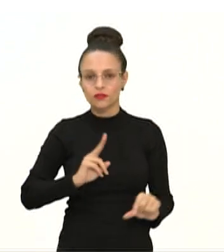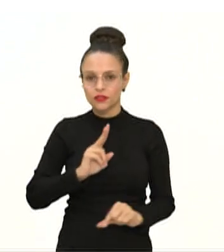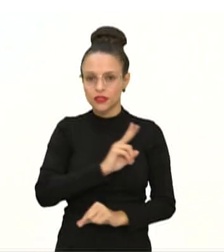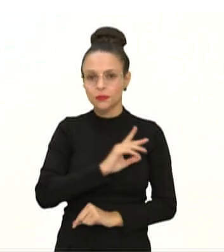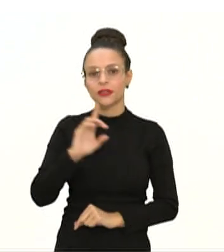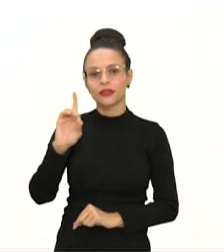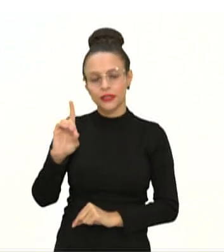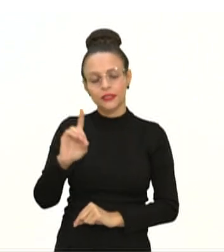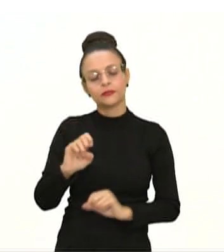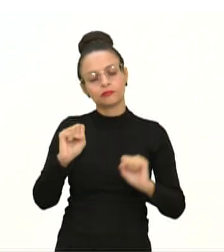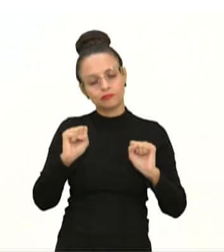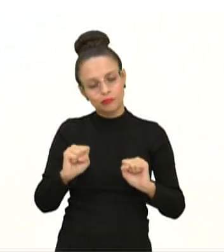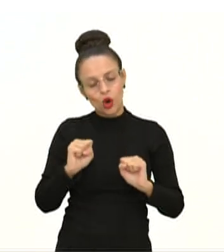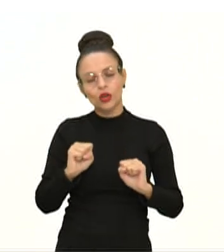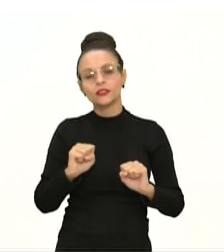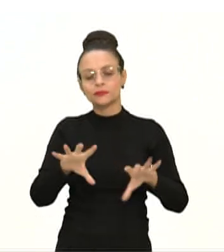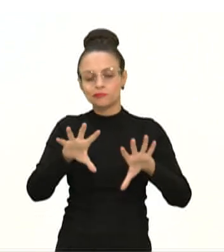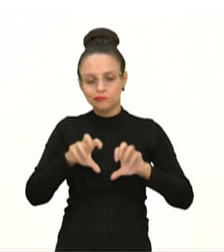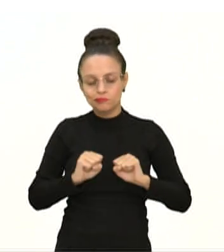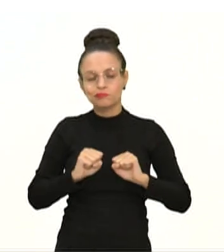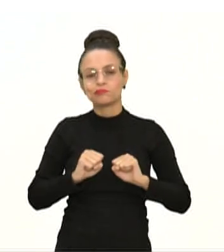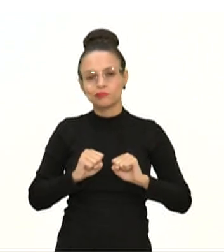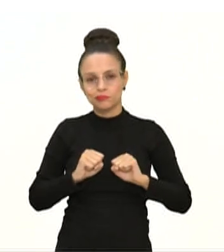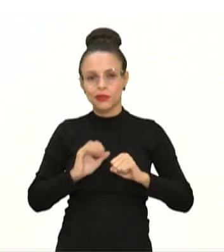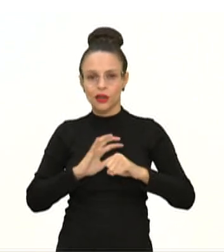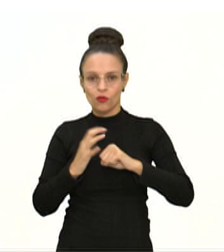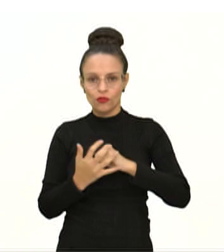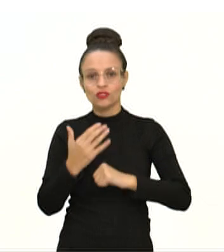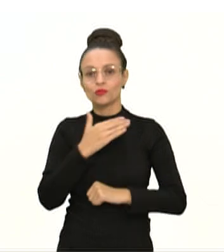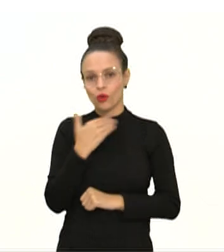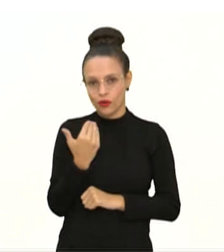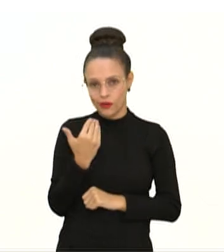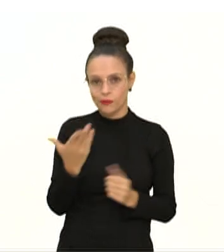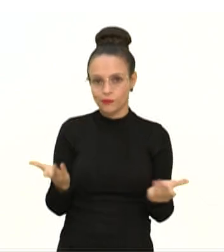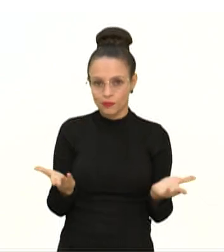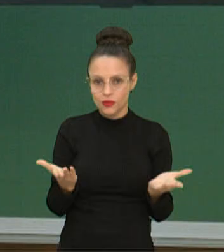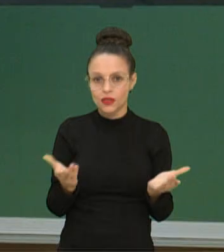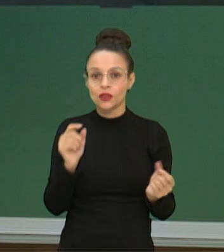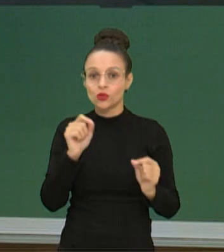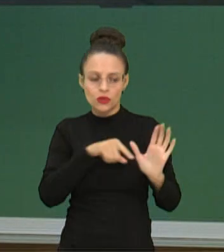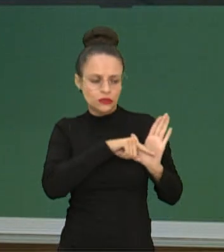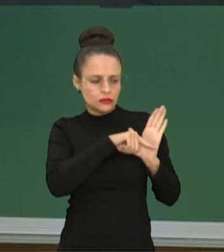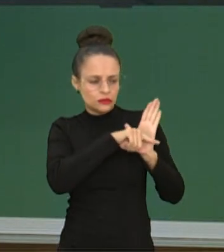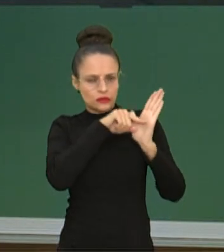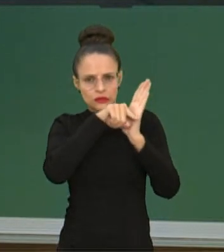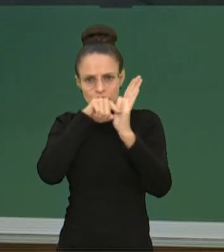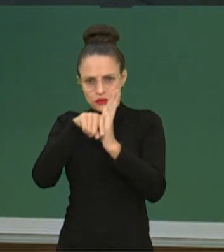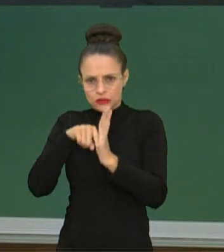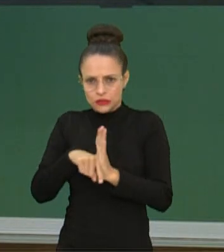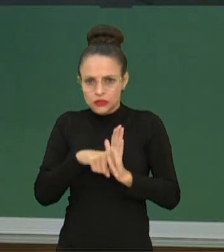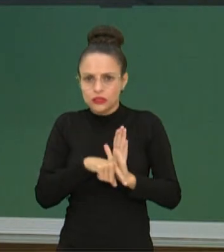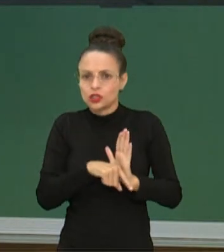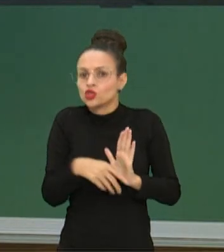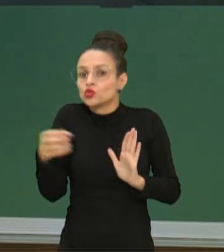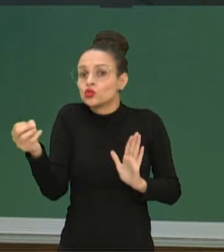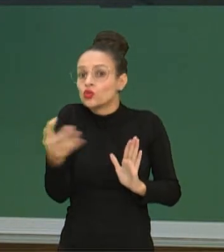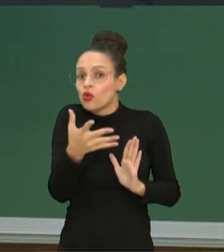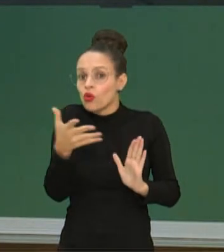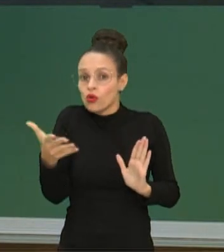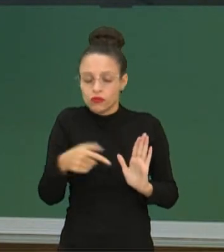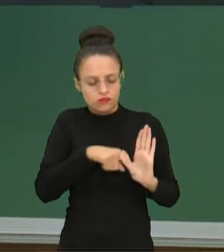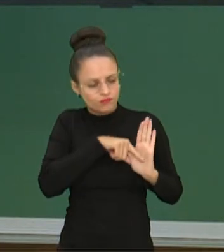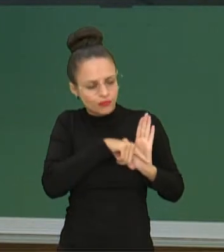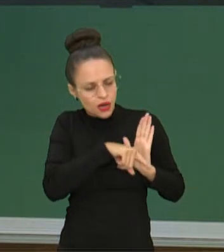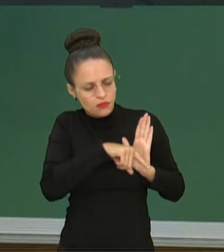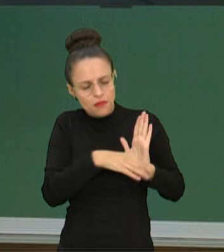têm mais chances de morrer do Covid. Então, eles estão estudando muito ainda, tá? São estudos novos,